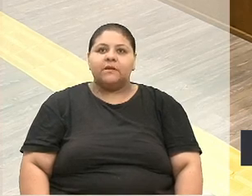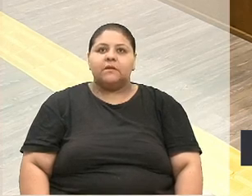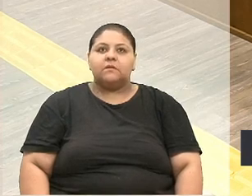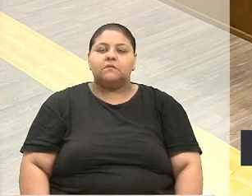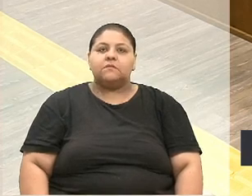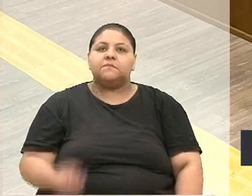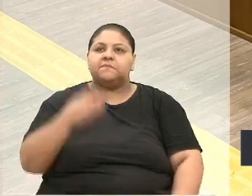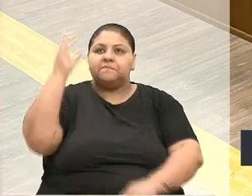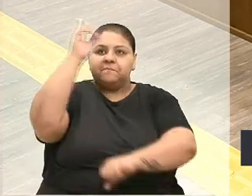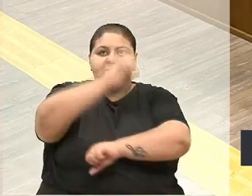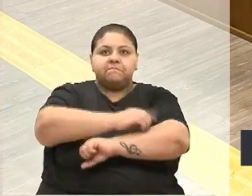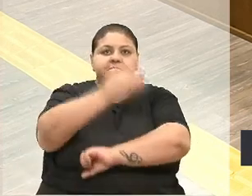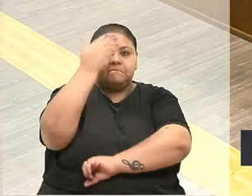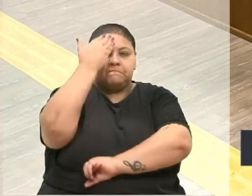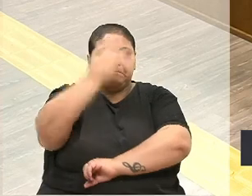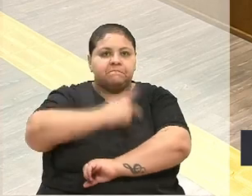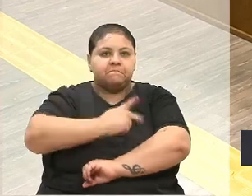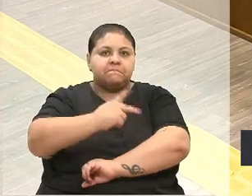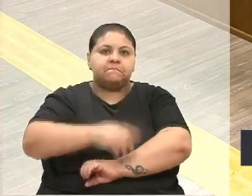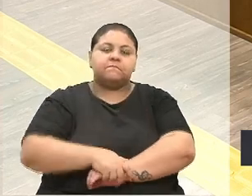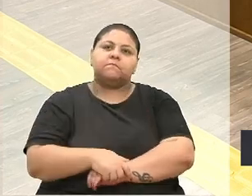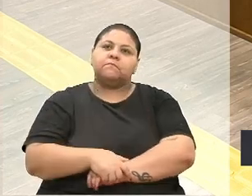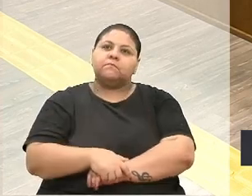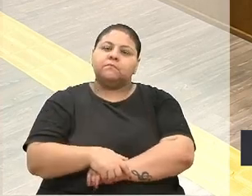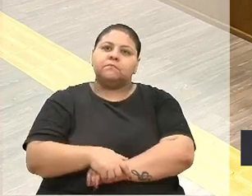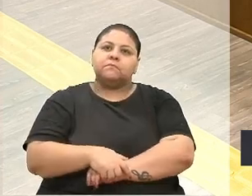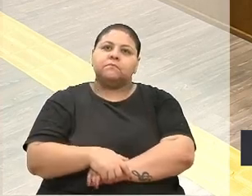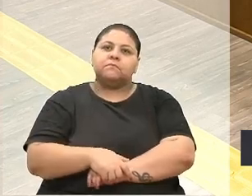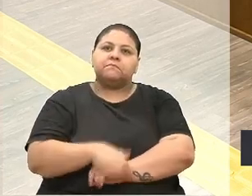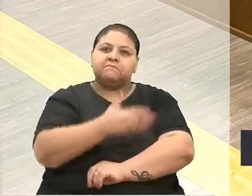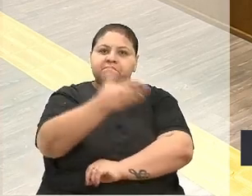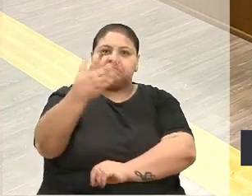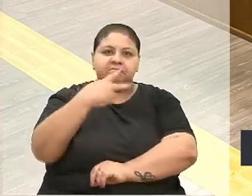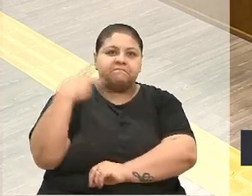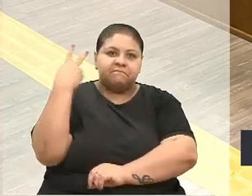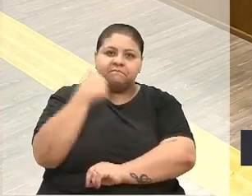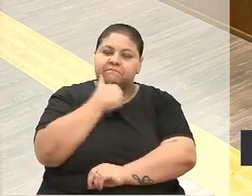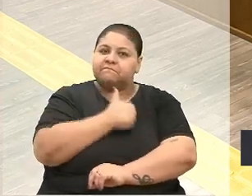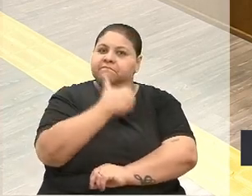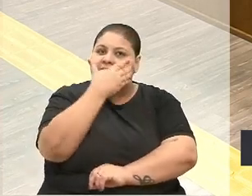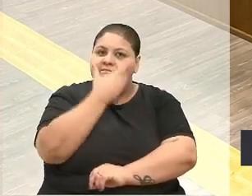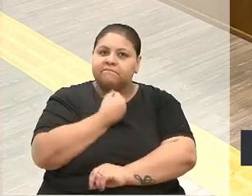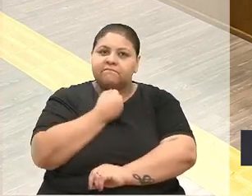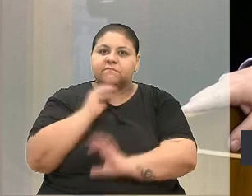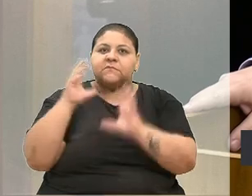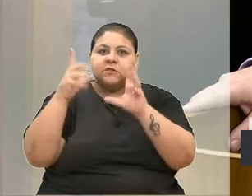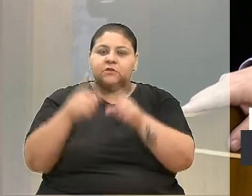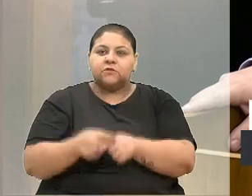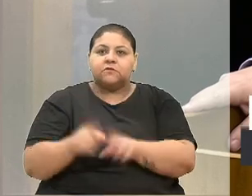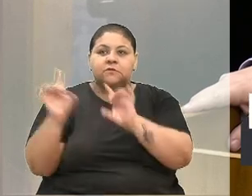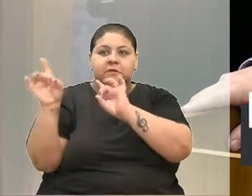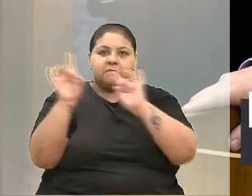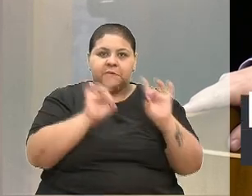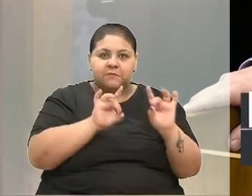Bom dia, obrigado, presidente, nobres colegas vereadores, todos que nos assistem,